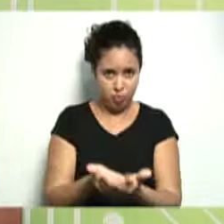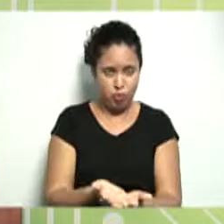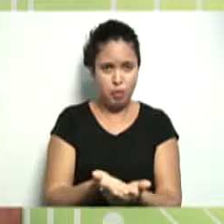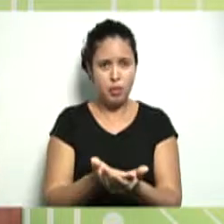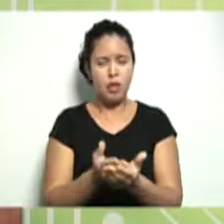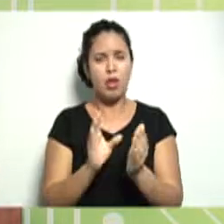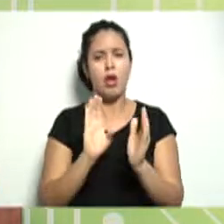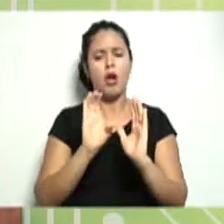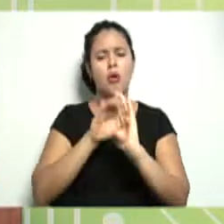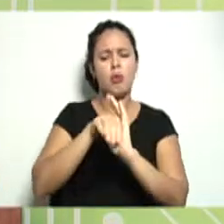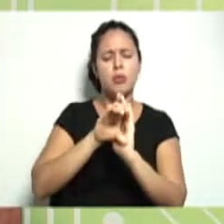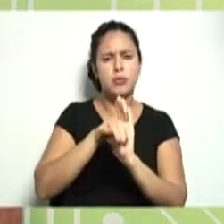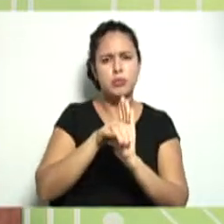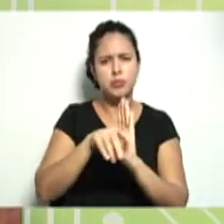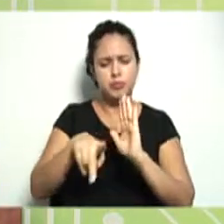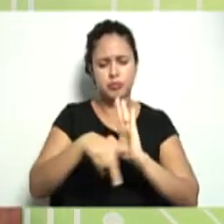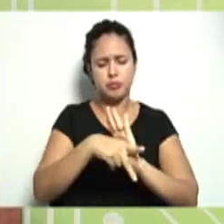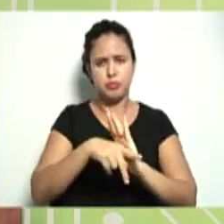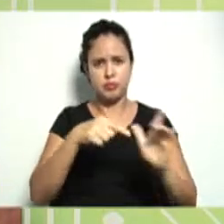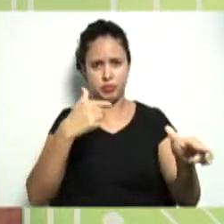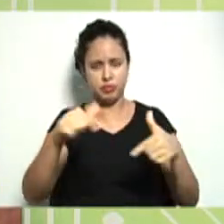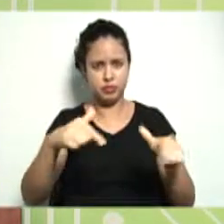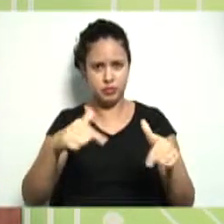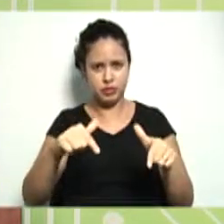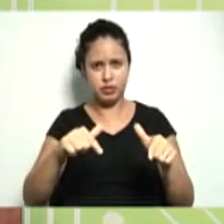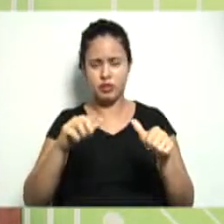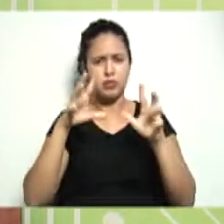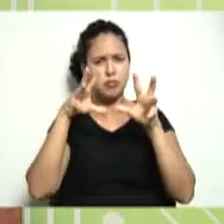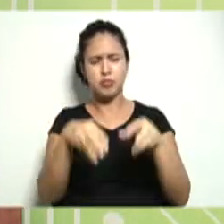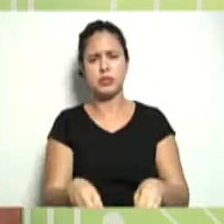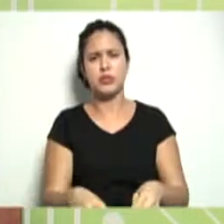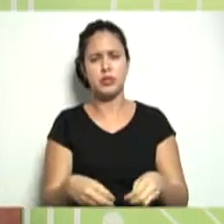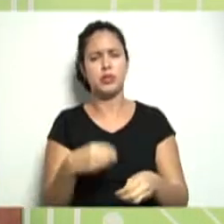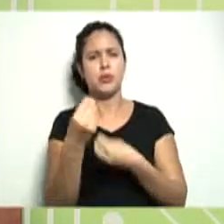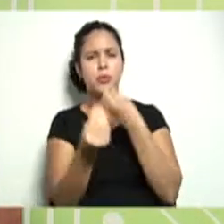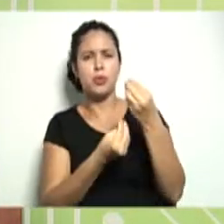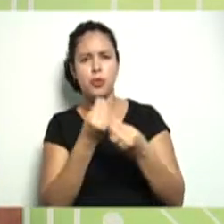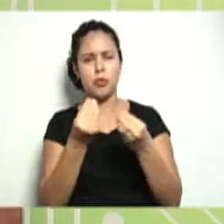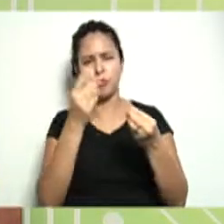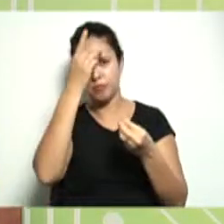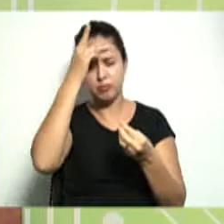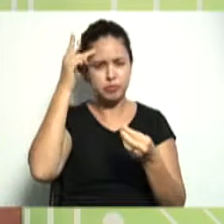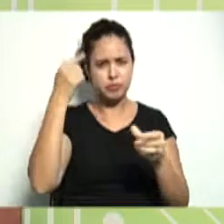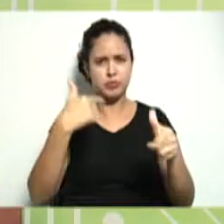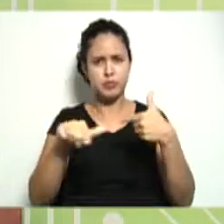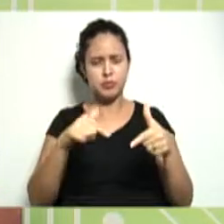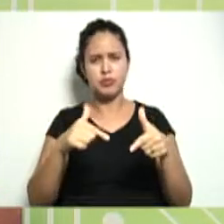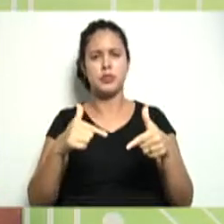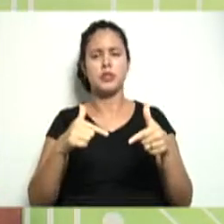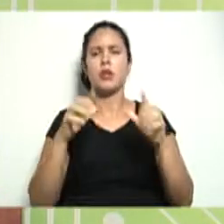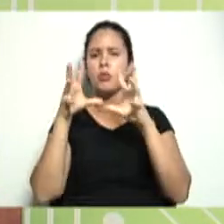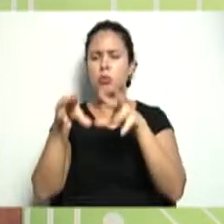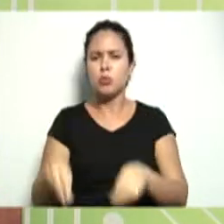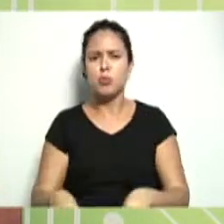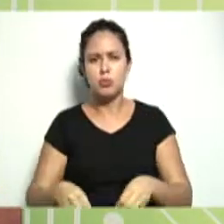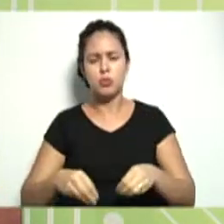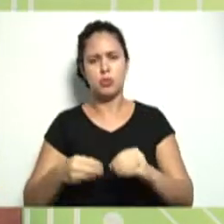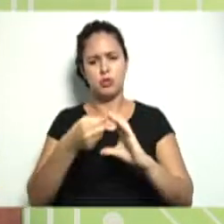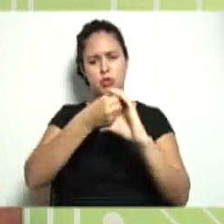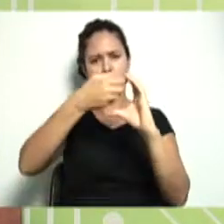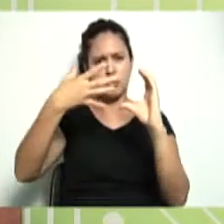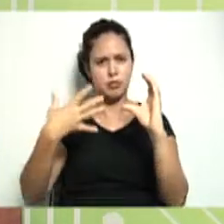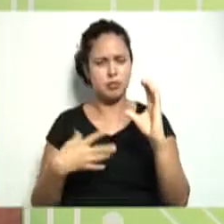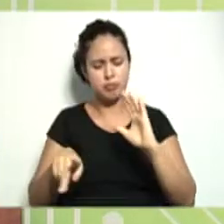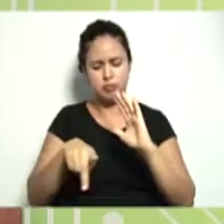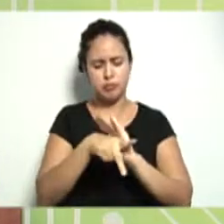de trabalho, de forma geral, o que é o conceito, onde as pessoas trabalham, que trabalham em tudo, que trabalho é uma característica do